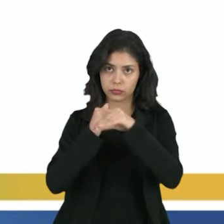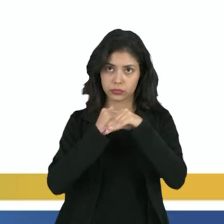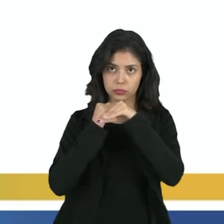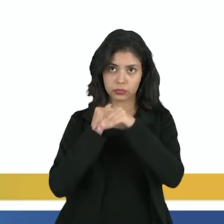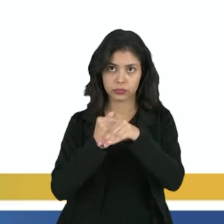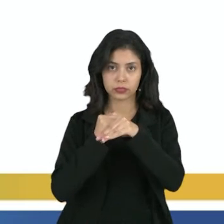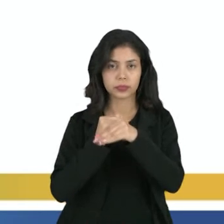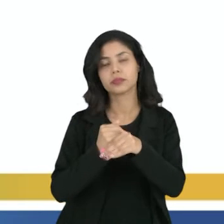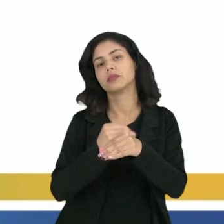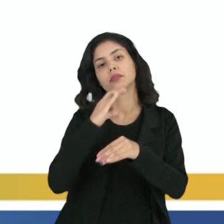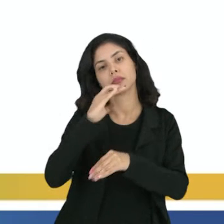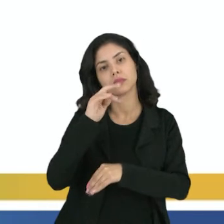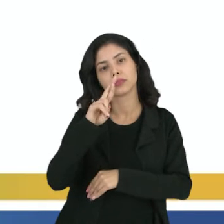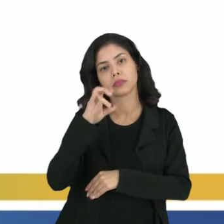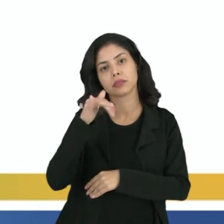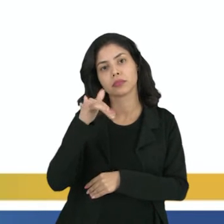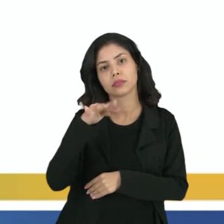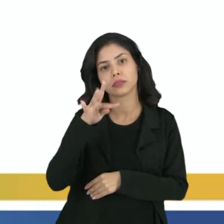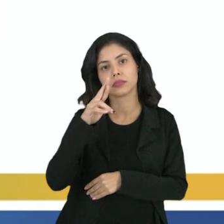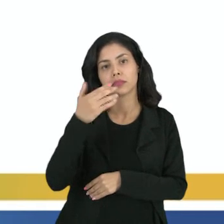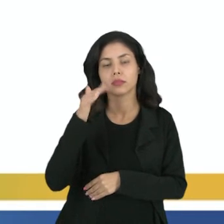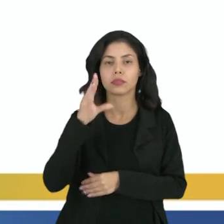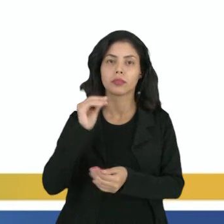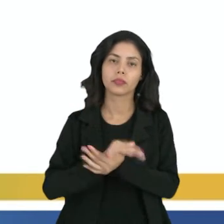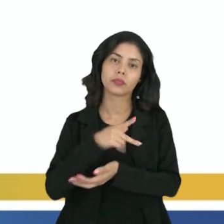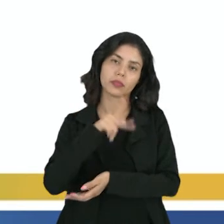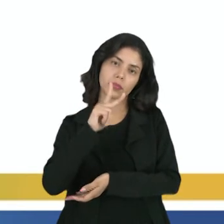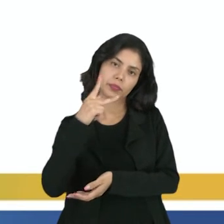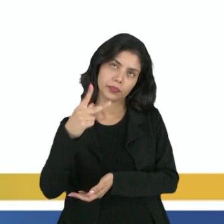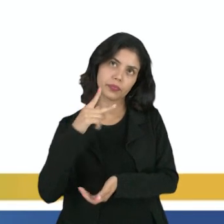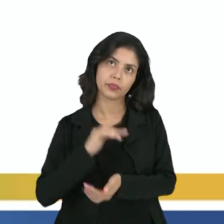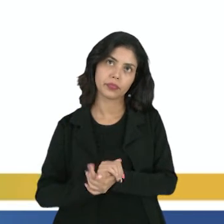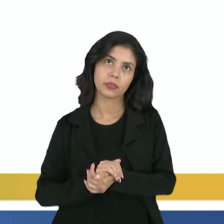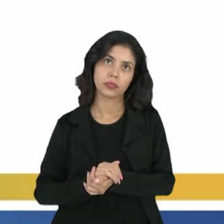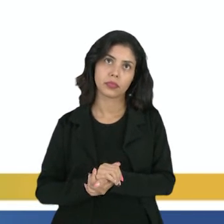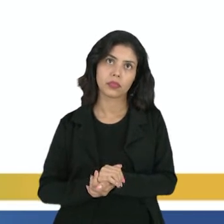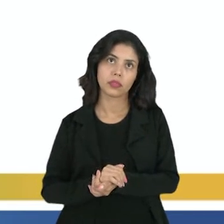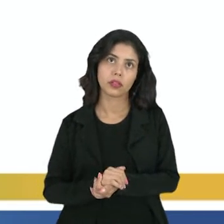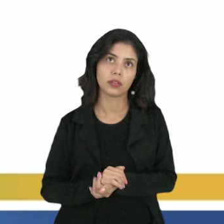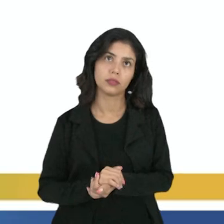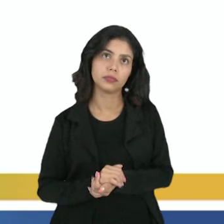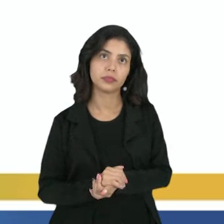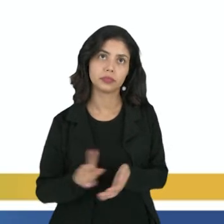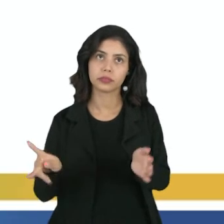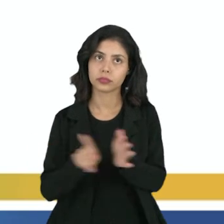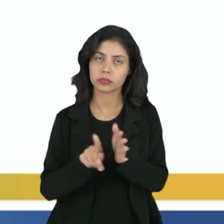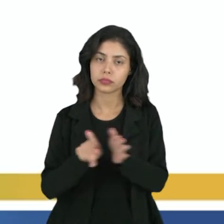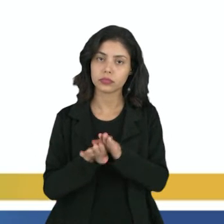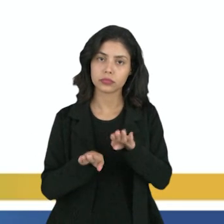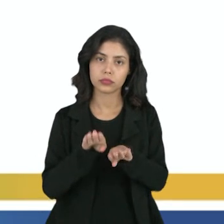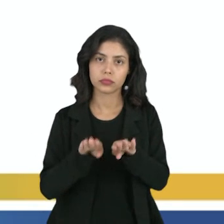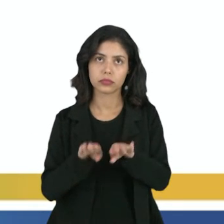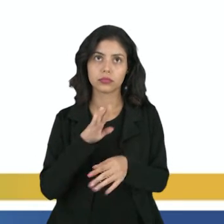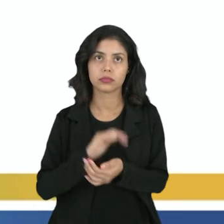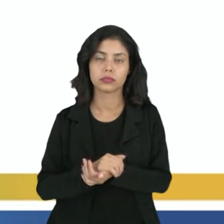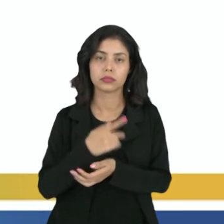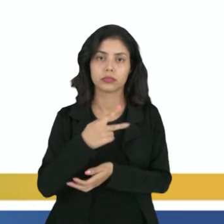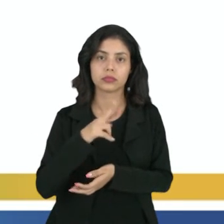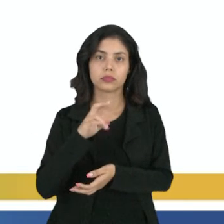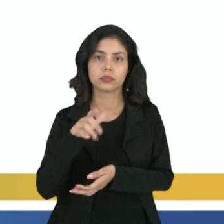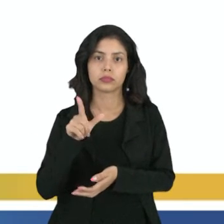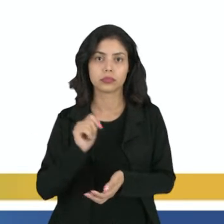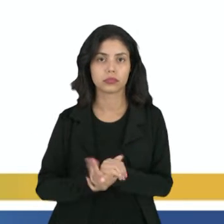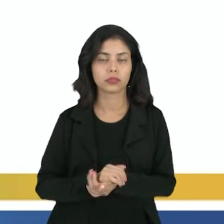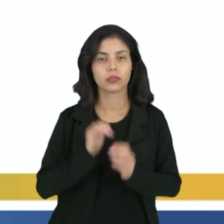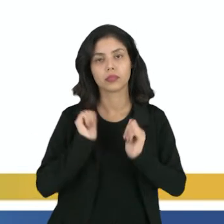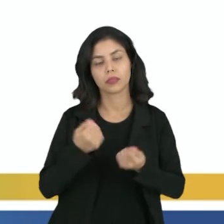relação à concentração e Kp, constante de equilíbrio, quando a gente for determinar as pressões parciais, ok?